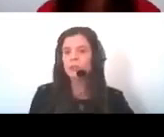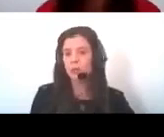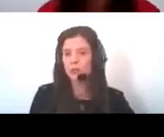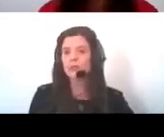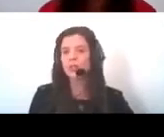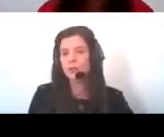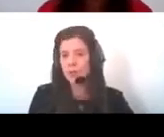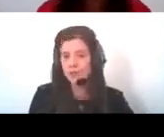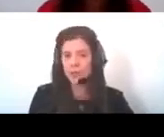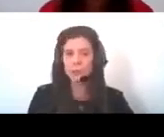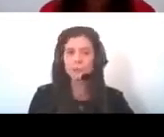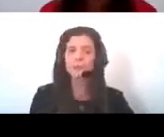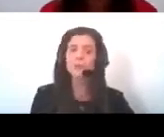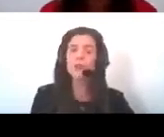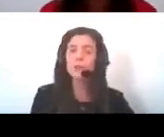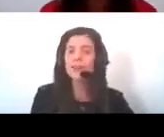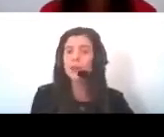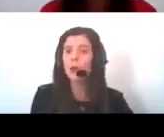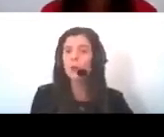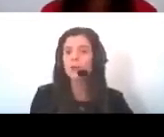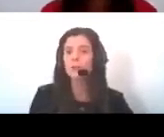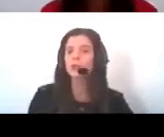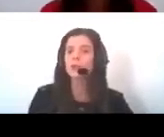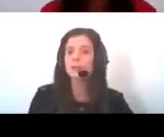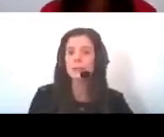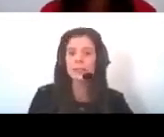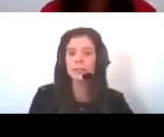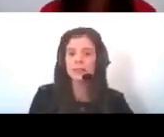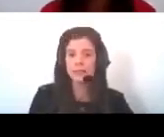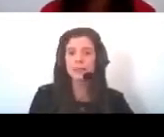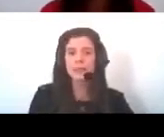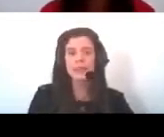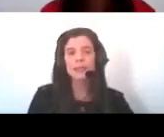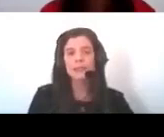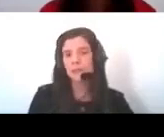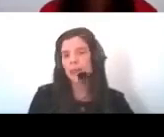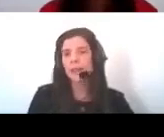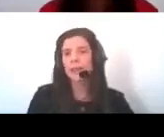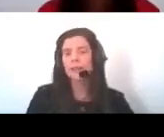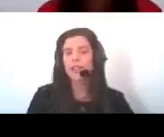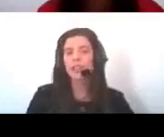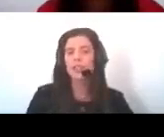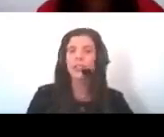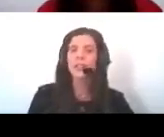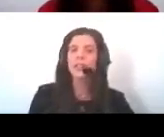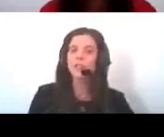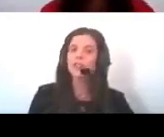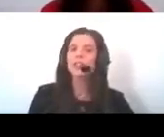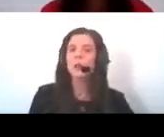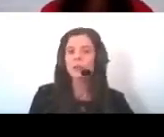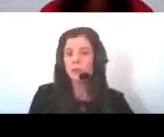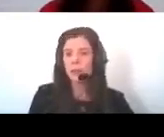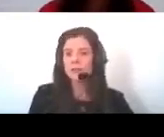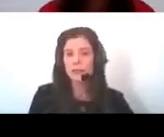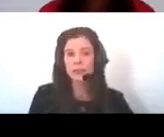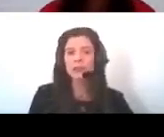de construção e manutenção. Para dar conta também de todas as demandas que eles têm lá, né, no dia a dia, é dividido em